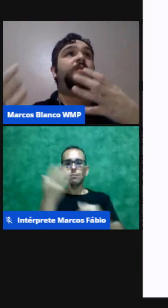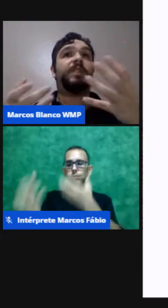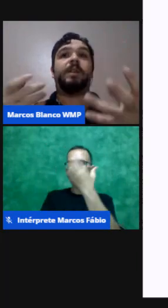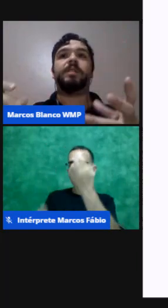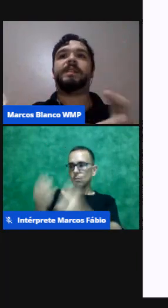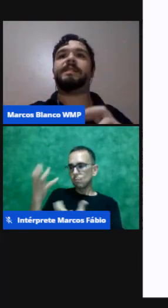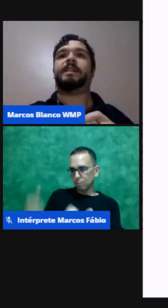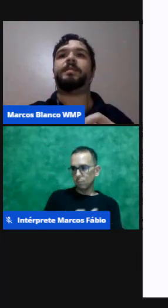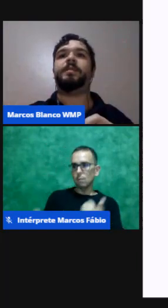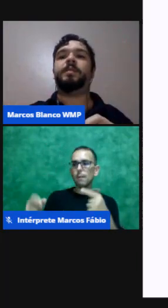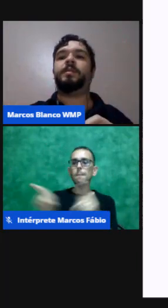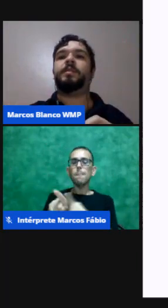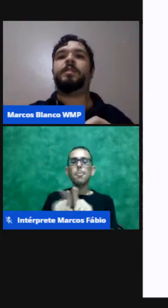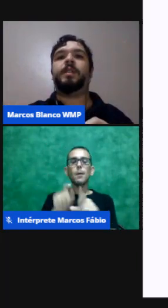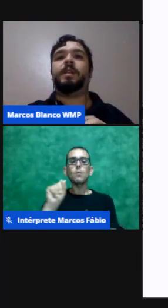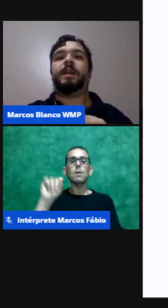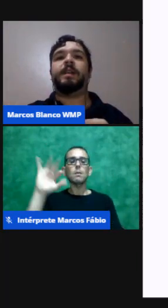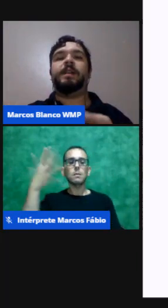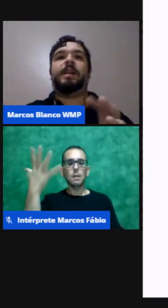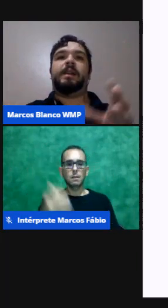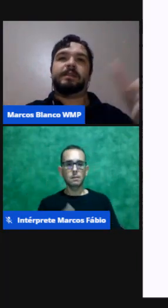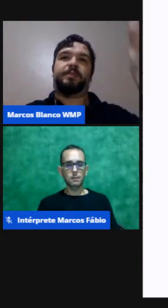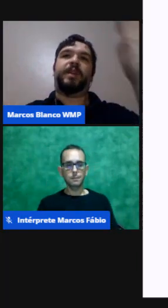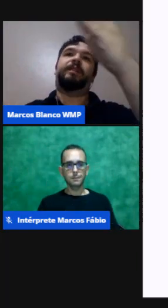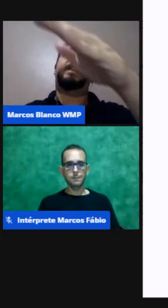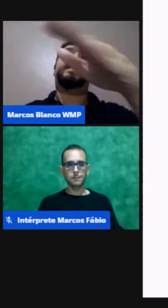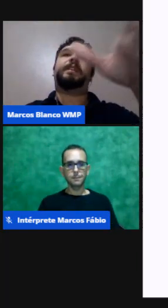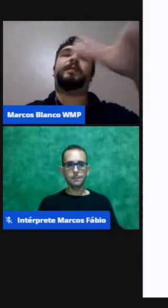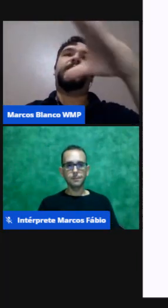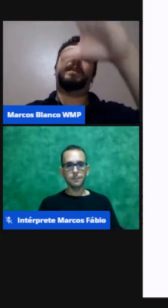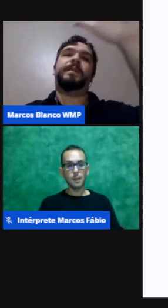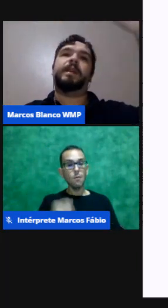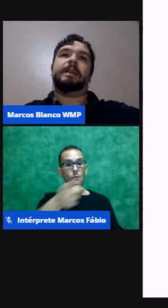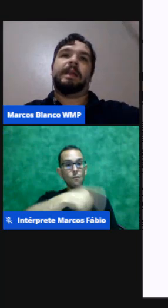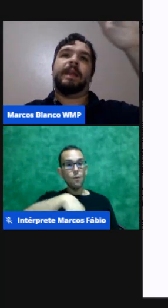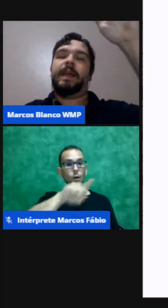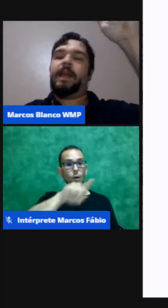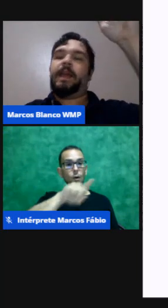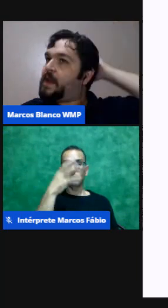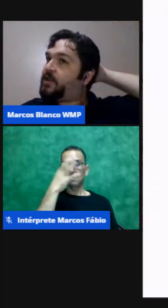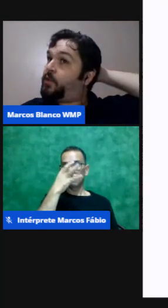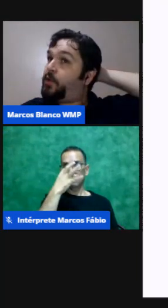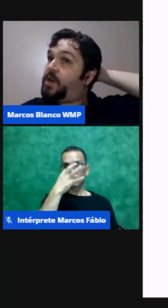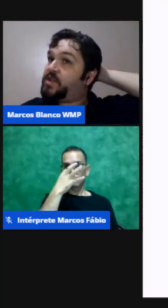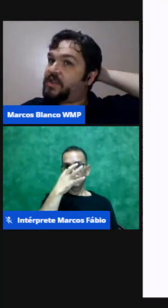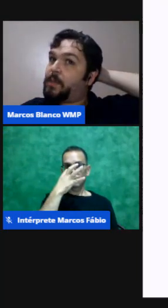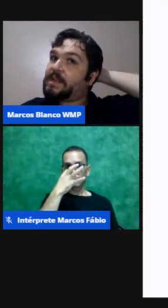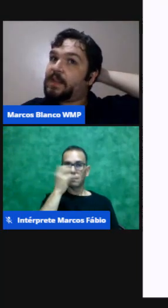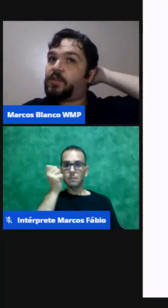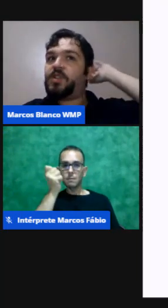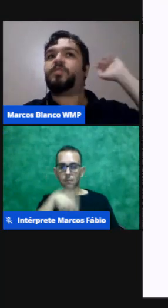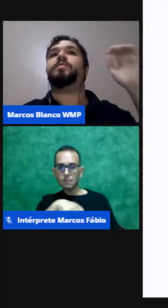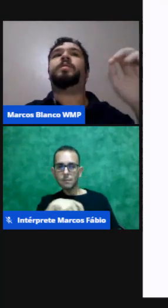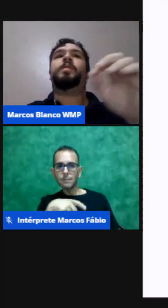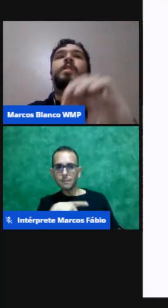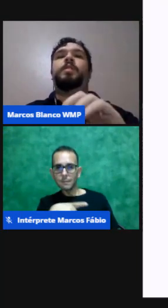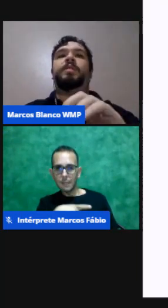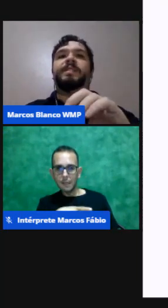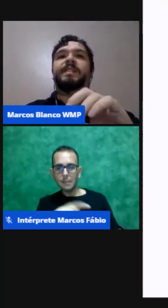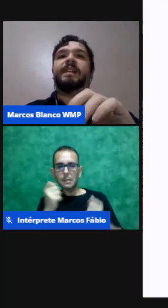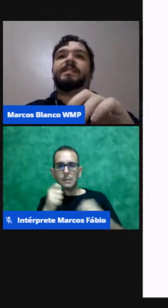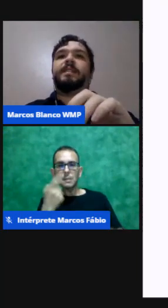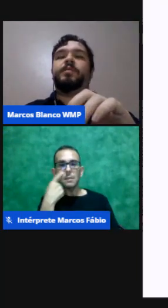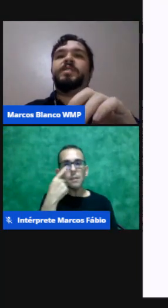a população sobre o que está acontecendo. Né? Vocês podem ver, isso aqui foi as reuniões, as capacitações